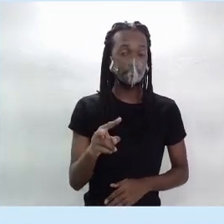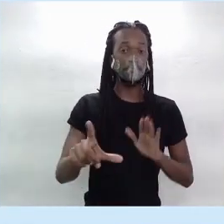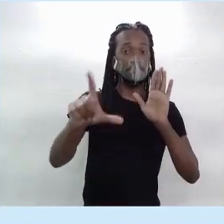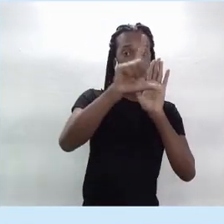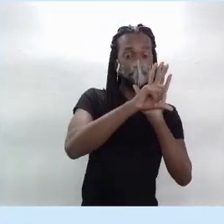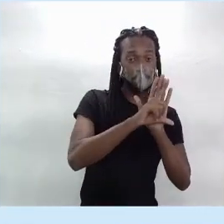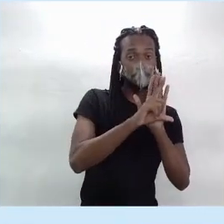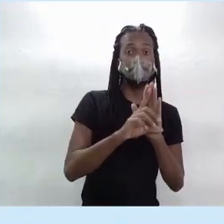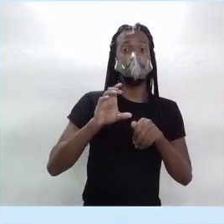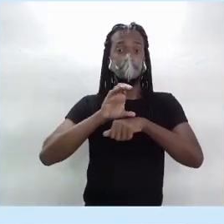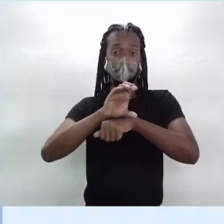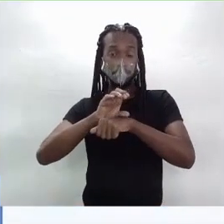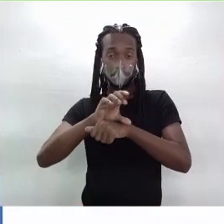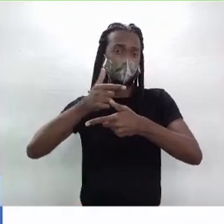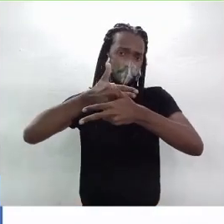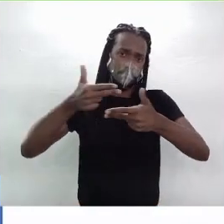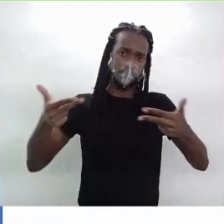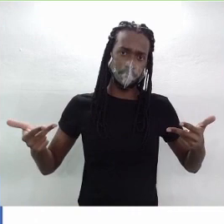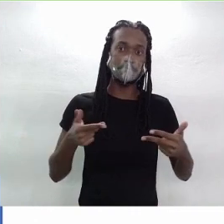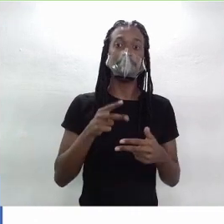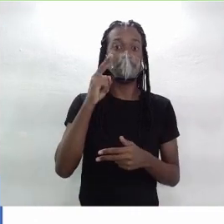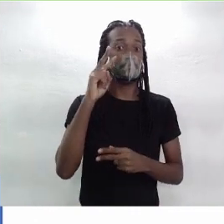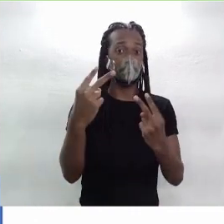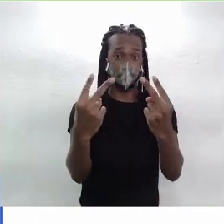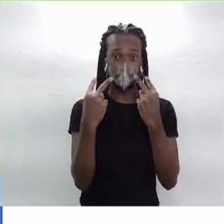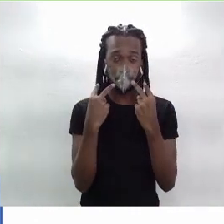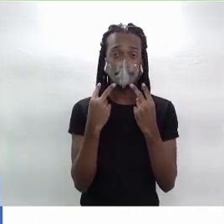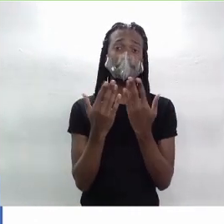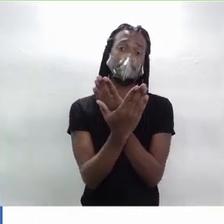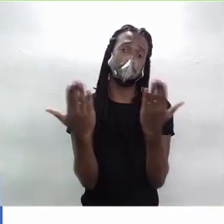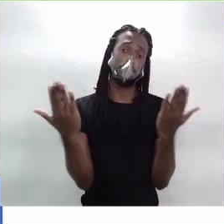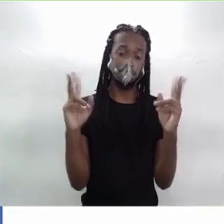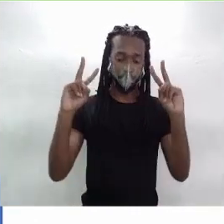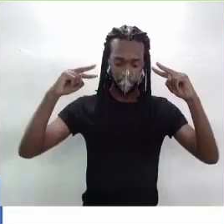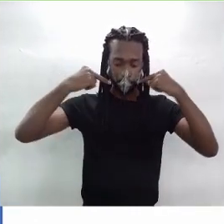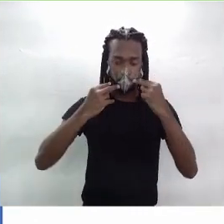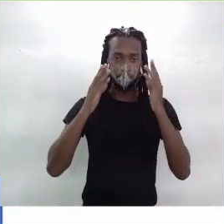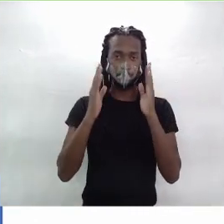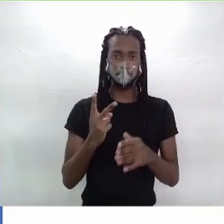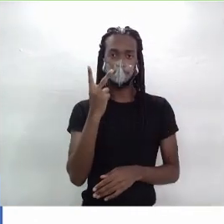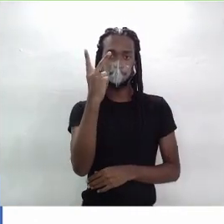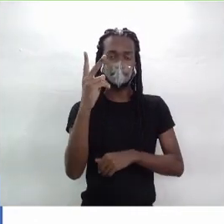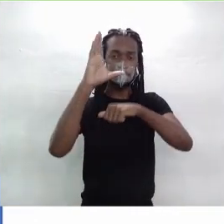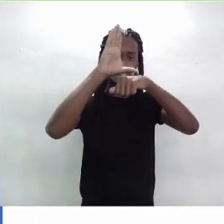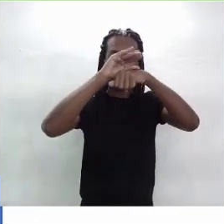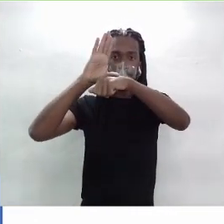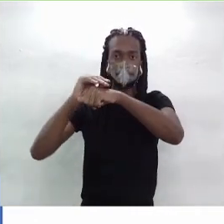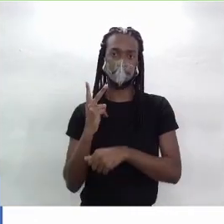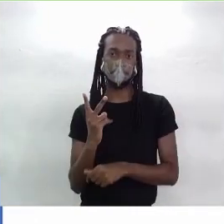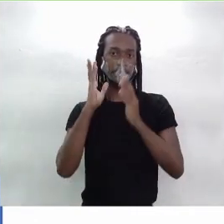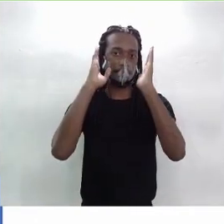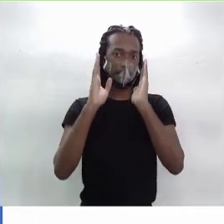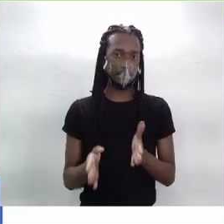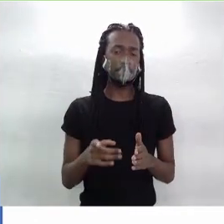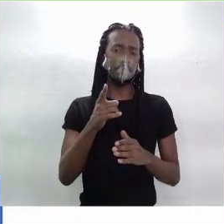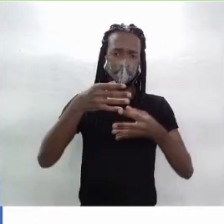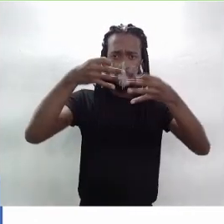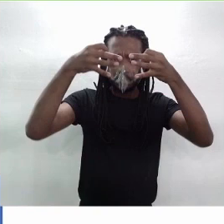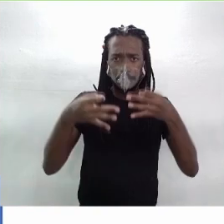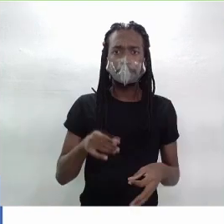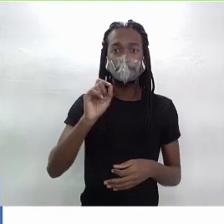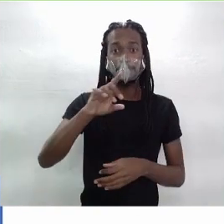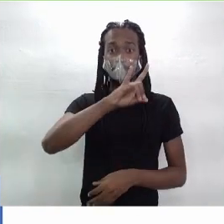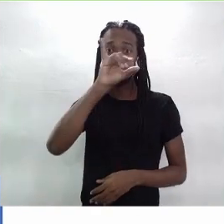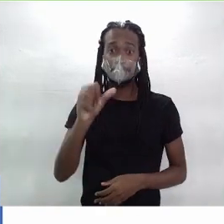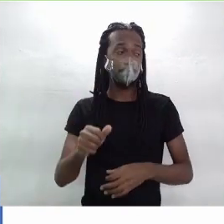Constituição. Vamos adiante. Olhem aí, trago para vocês duas fotografias, justamente o quê? No